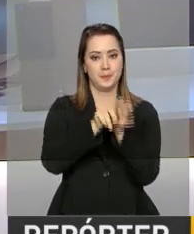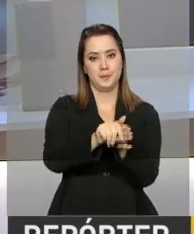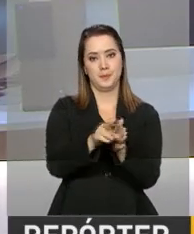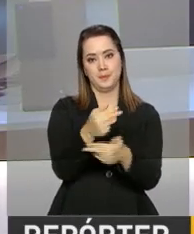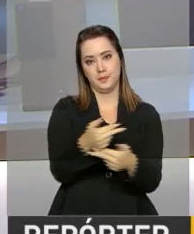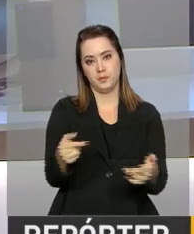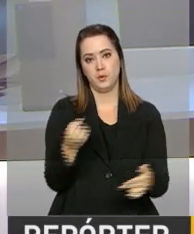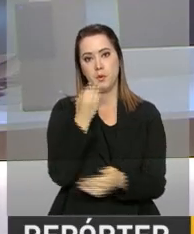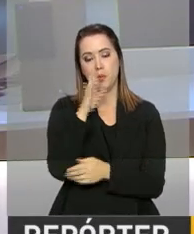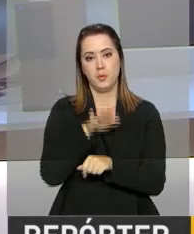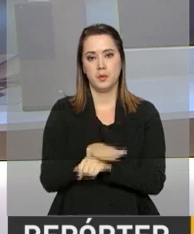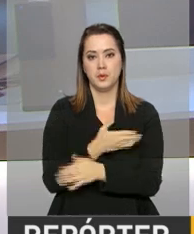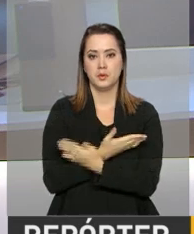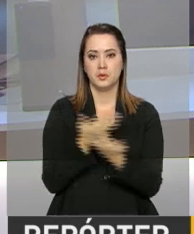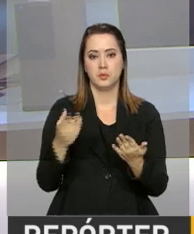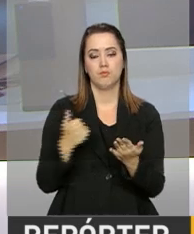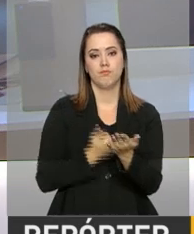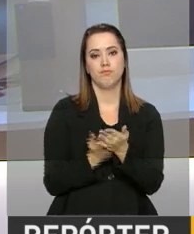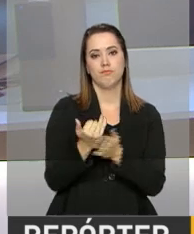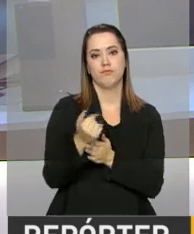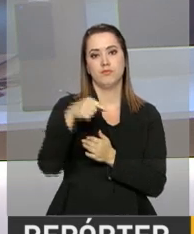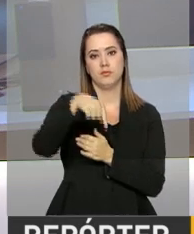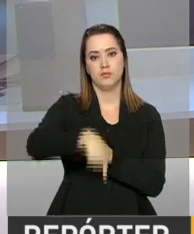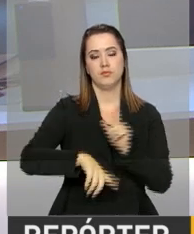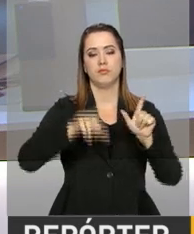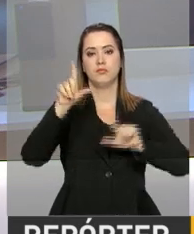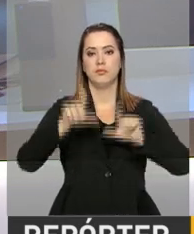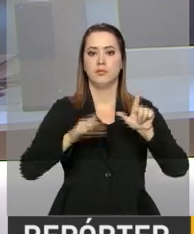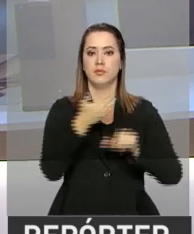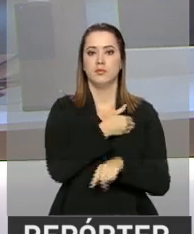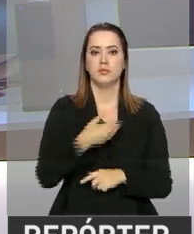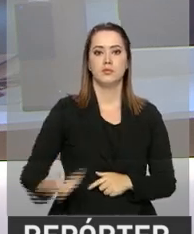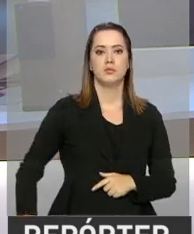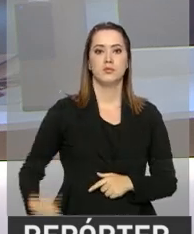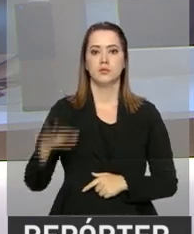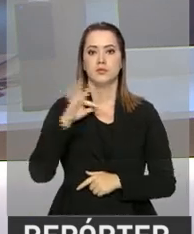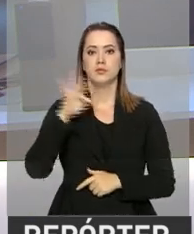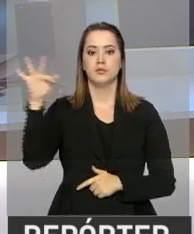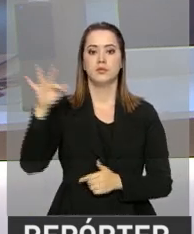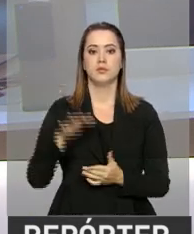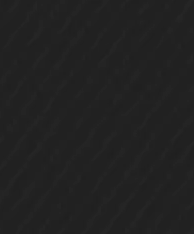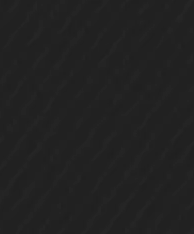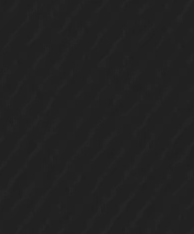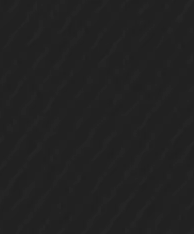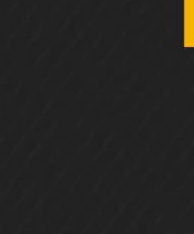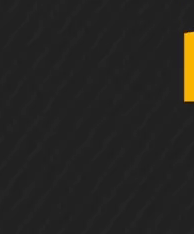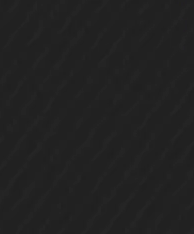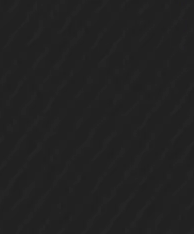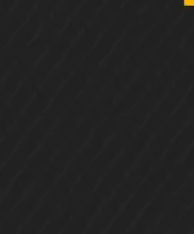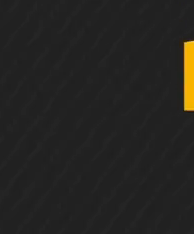sociais uma boa noite para você e continue com a gente aqui na NBR a TV do Governo Federal